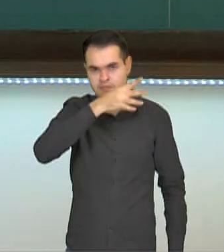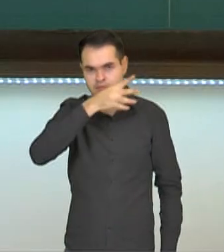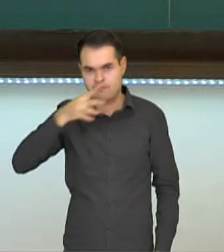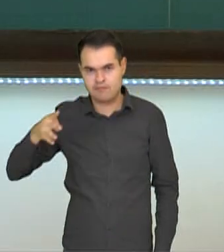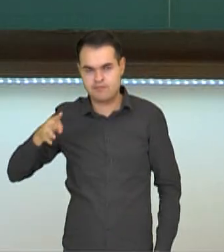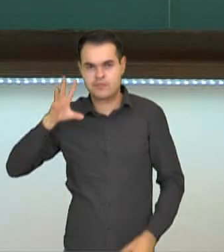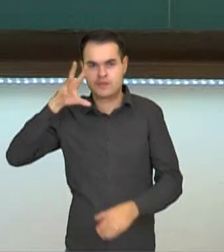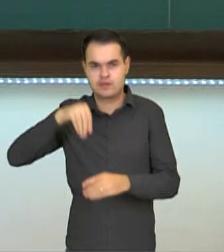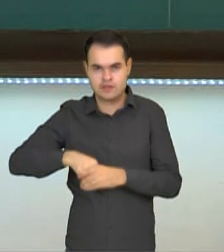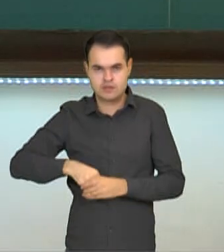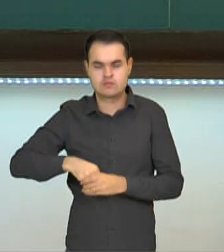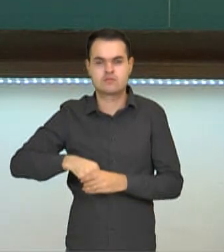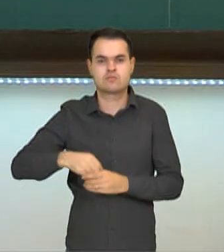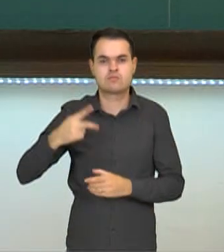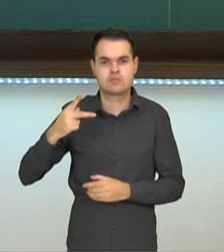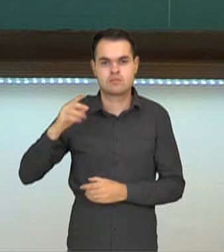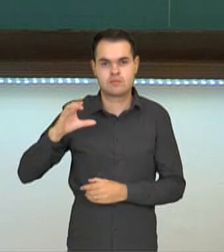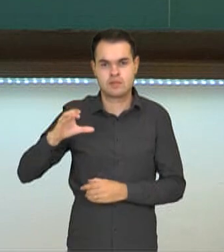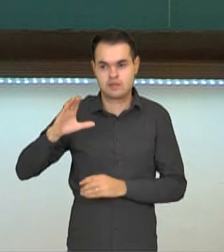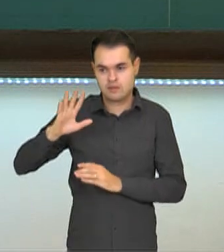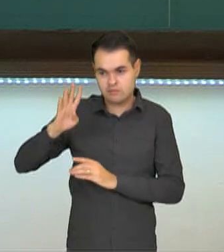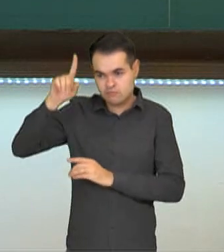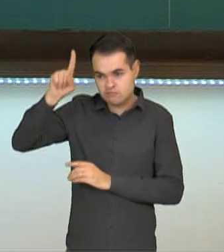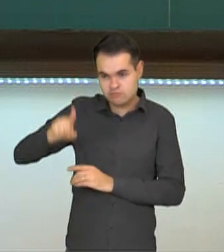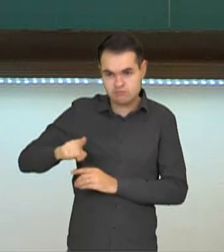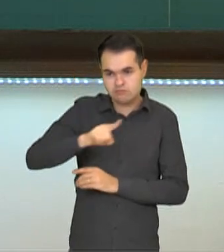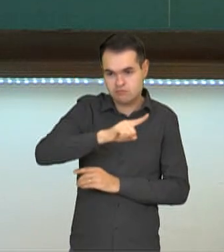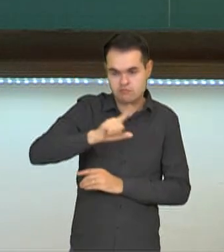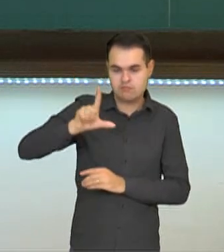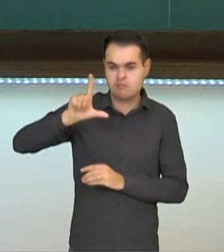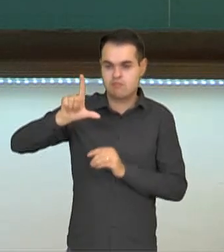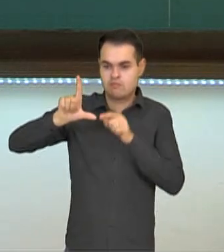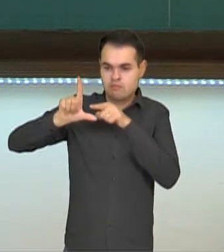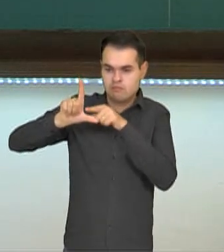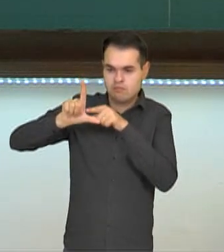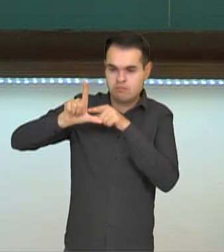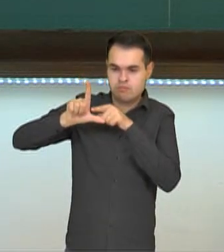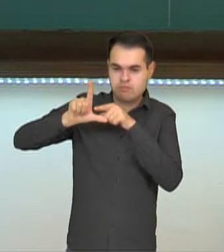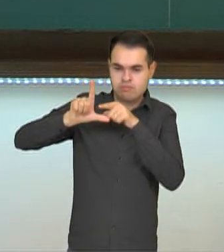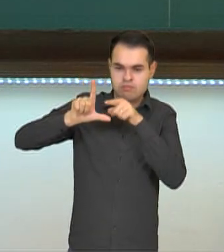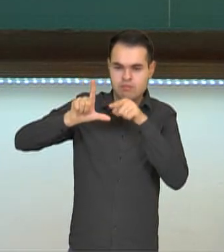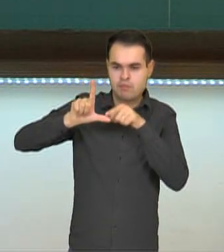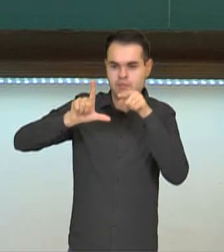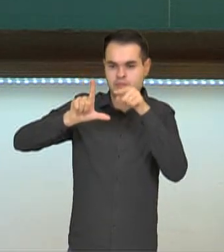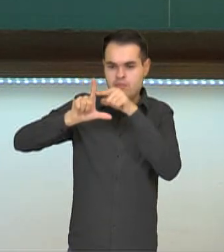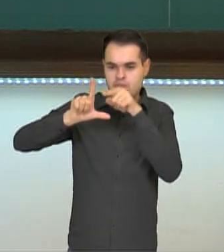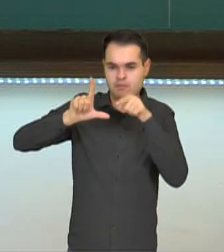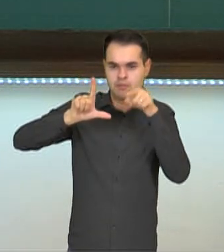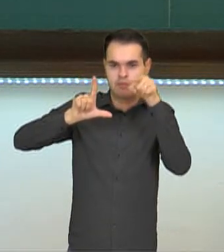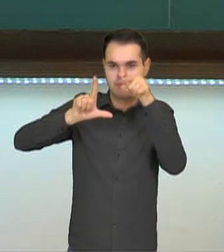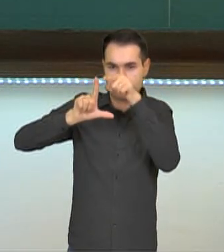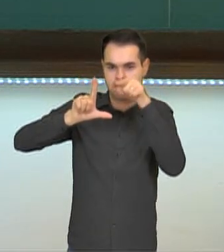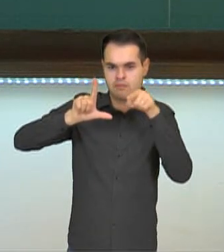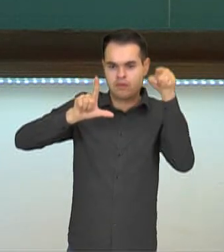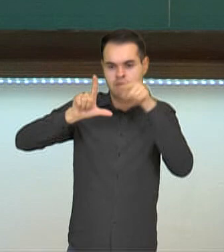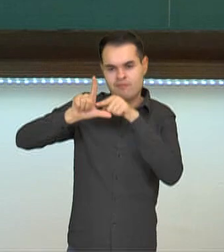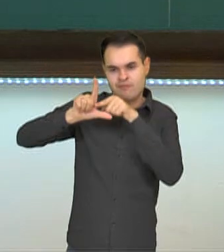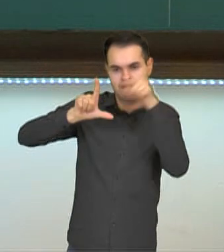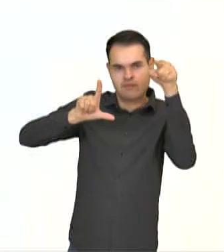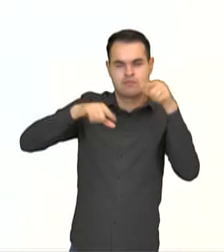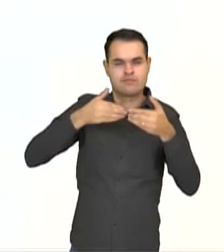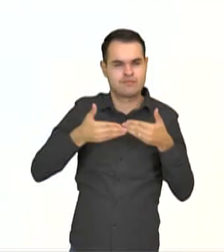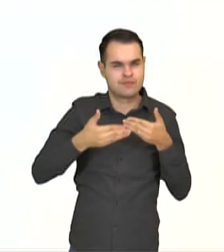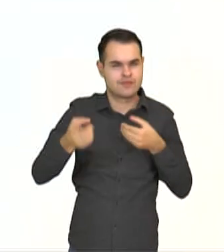do plano cartesiano você coloca esses pontinhos x e y e vai construindo o gráfico, que daqui a pouquinho eu volto para mostrar como é que